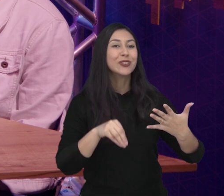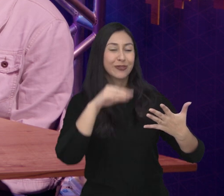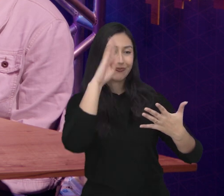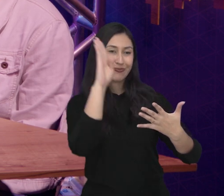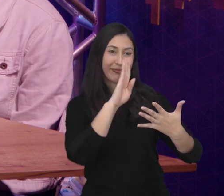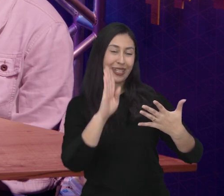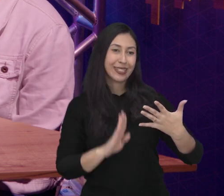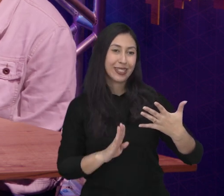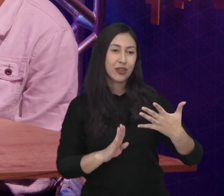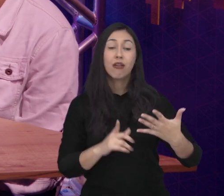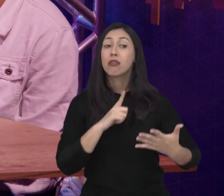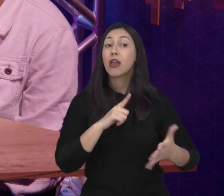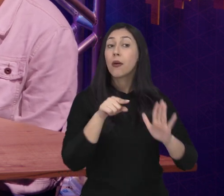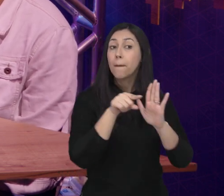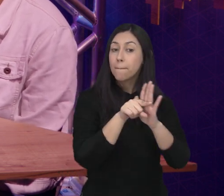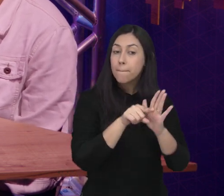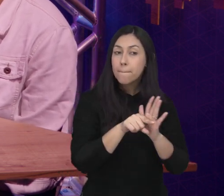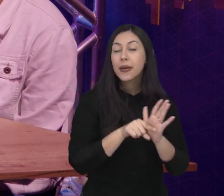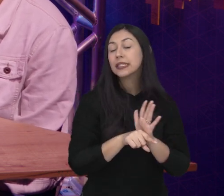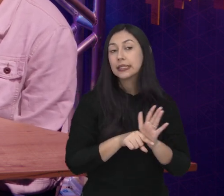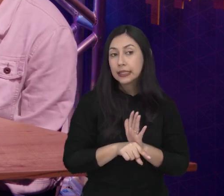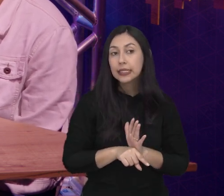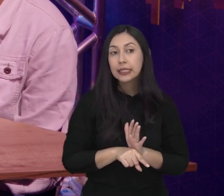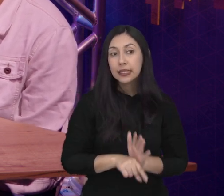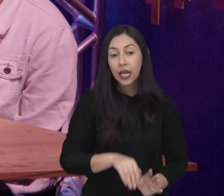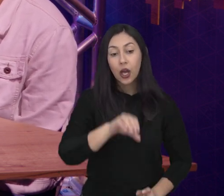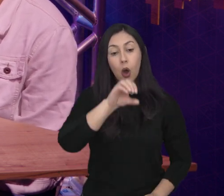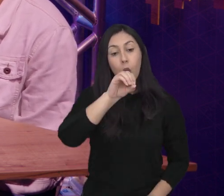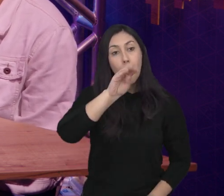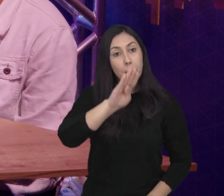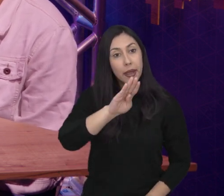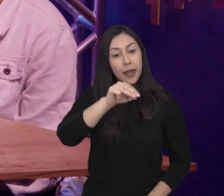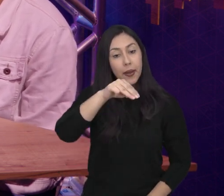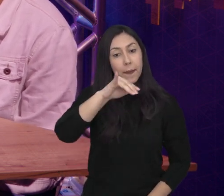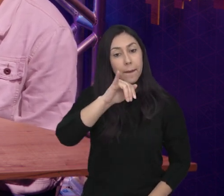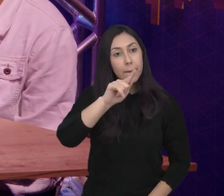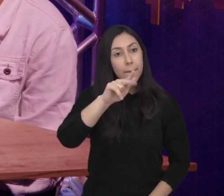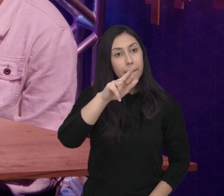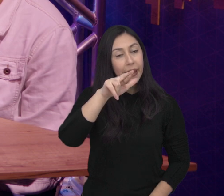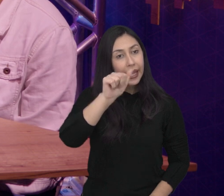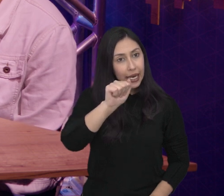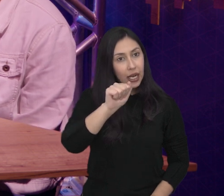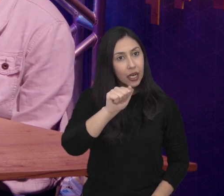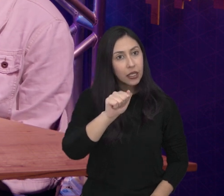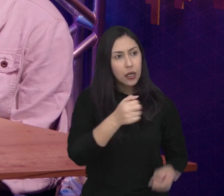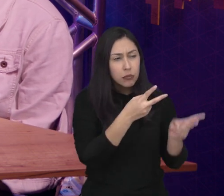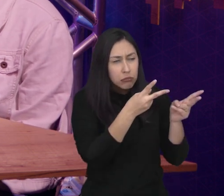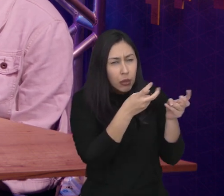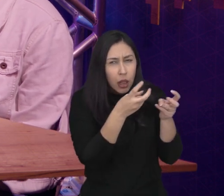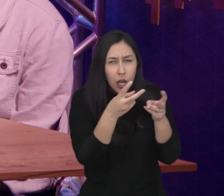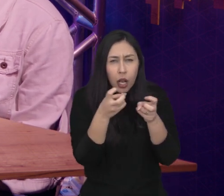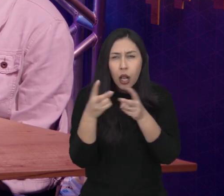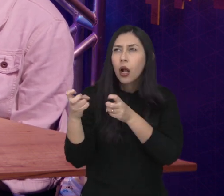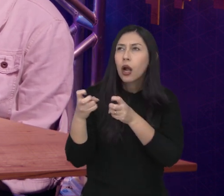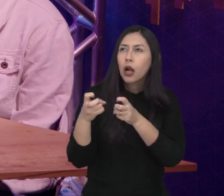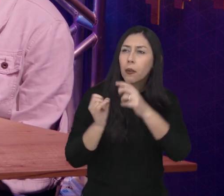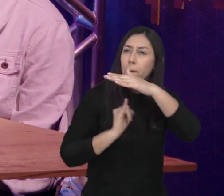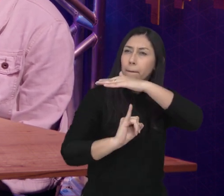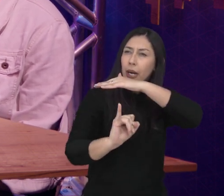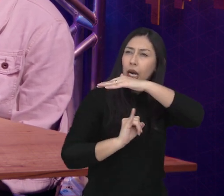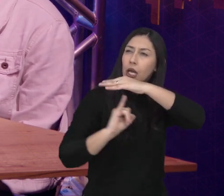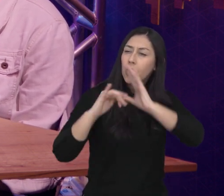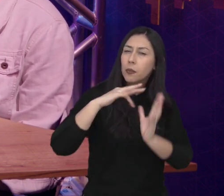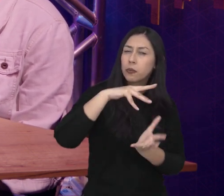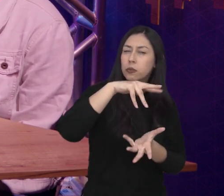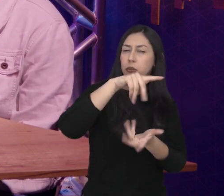imigrantes atualmente. A gente tem um estudo recente da OB Migra, que é o Observatório das Migrações Internacionais,